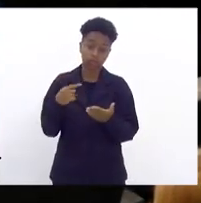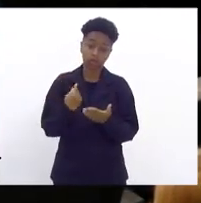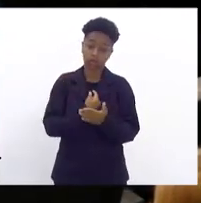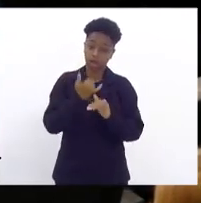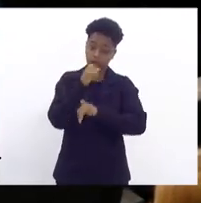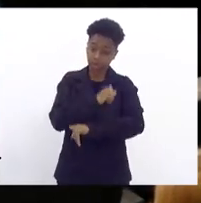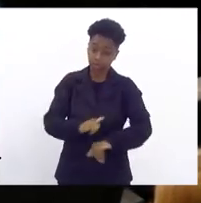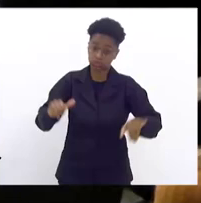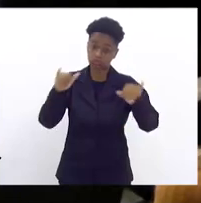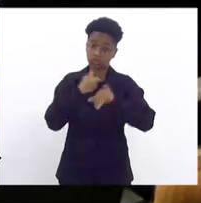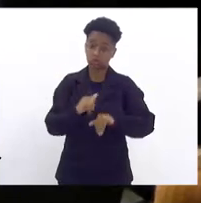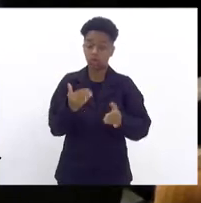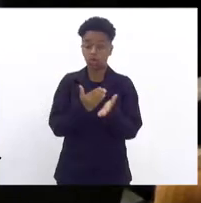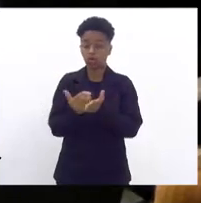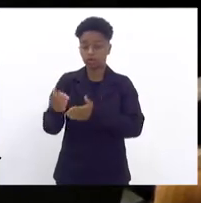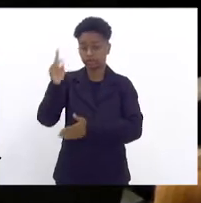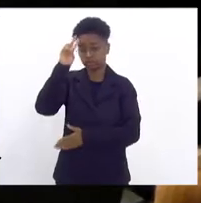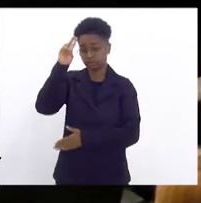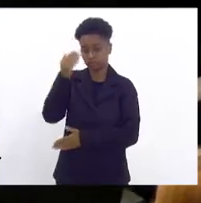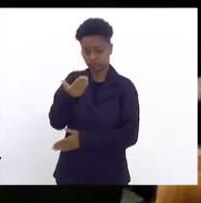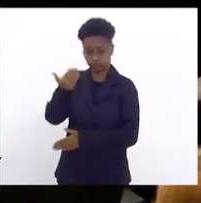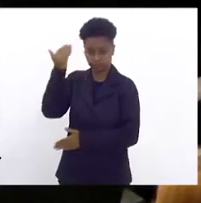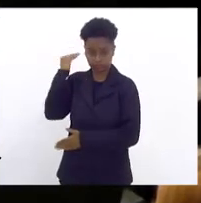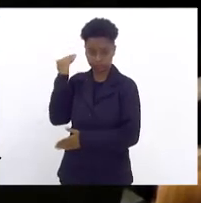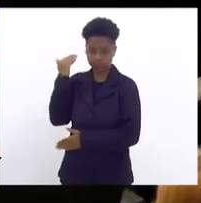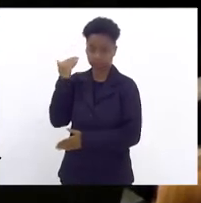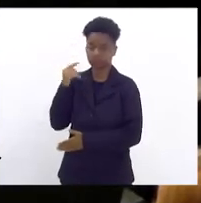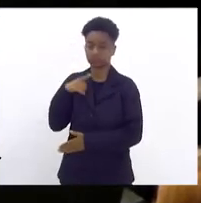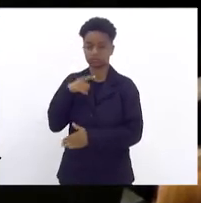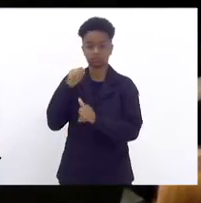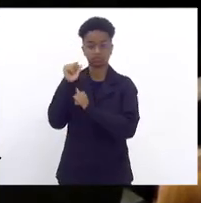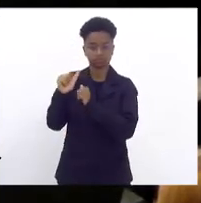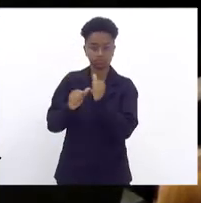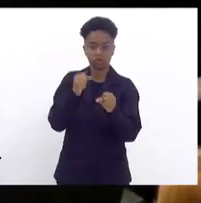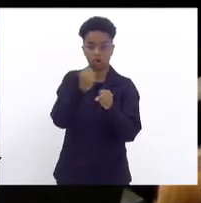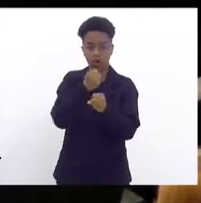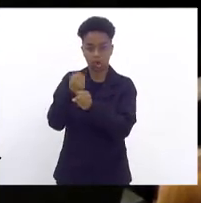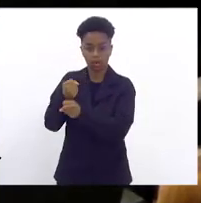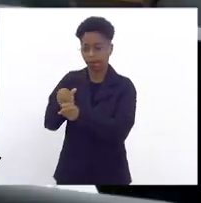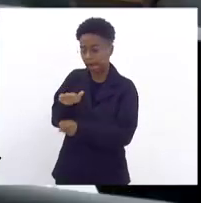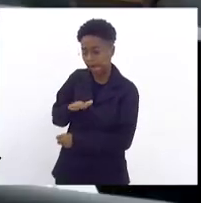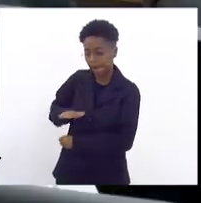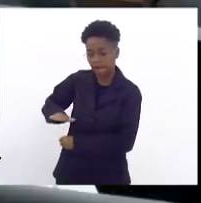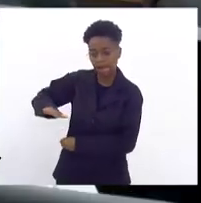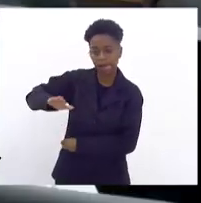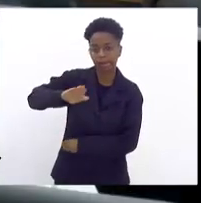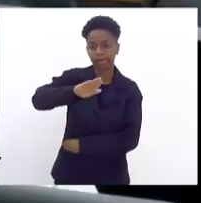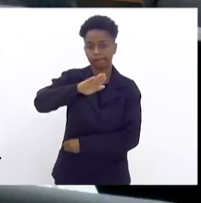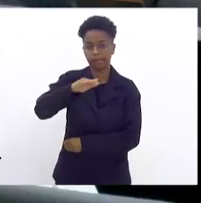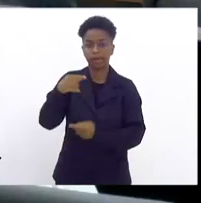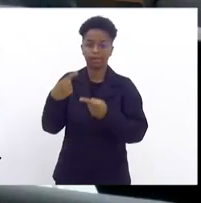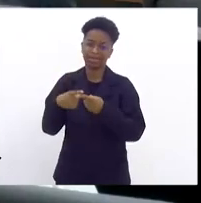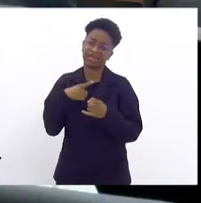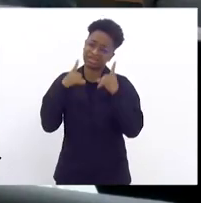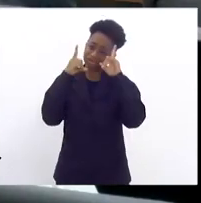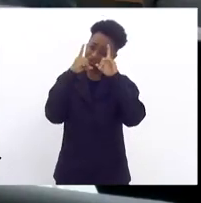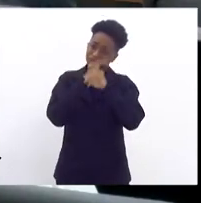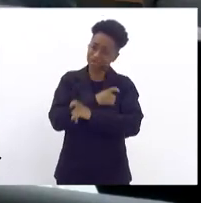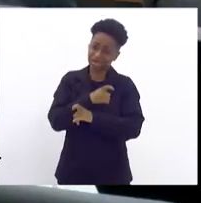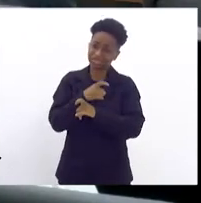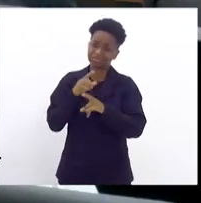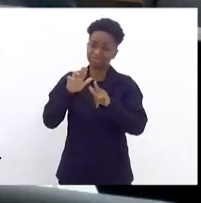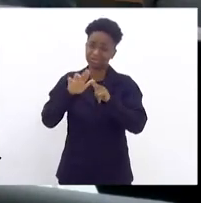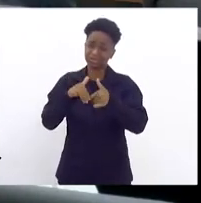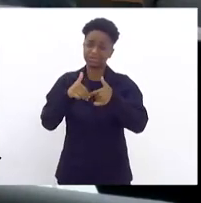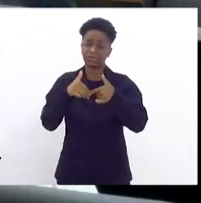que isso começou na segunda-feira a última né com a reformas das rampas a gente tem uma certa dificuldade em que se passa no prédio histórico por conta de questões